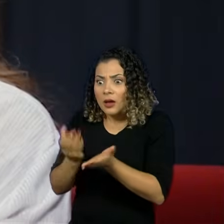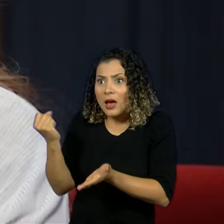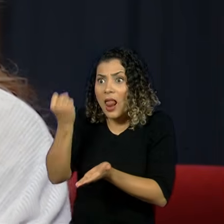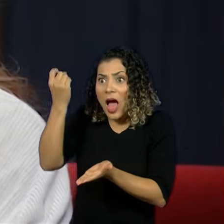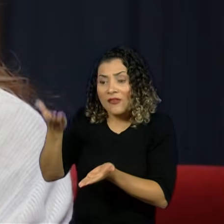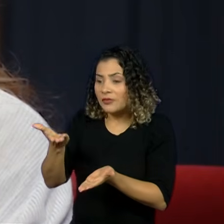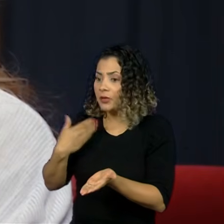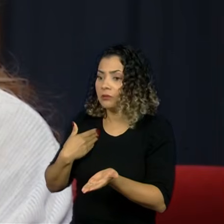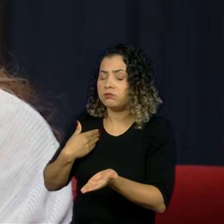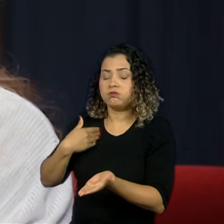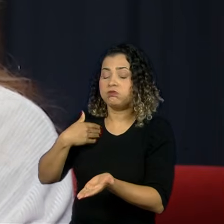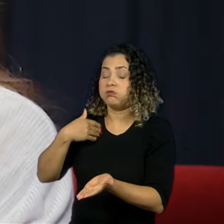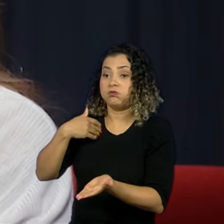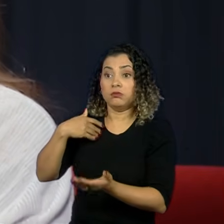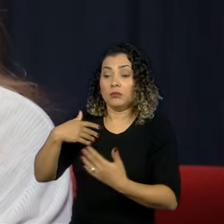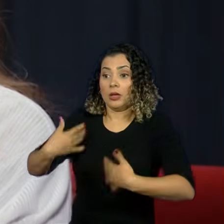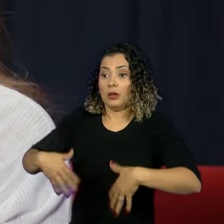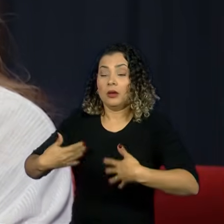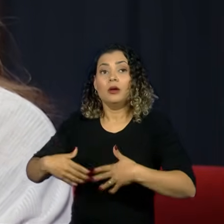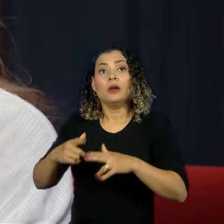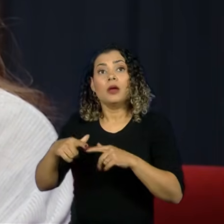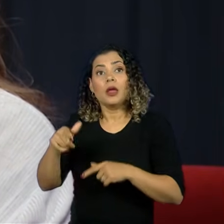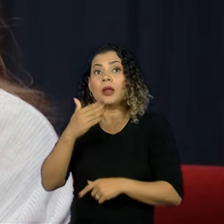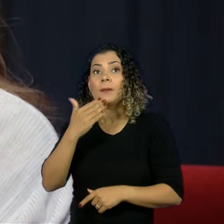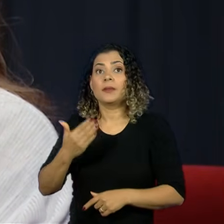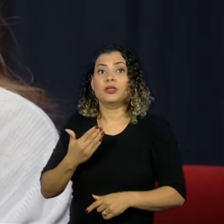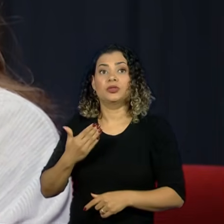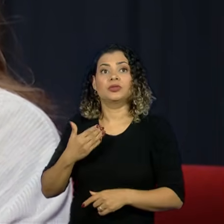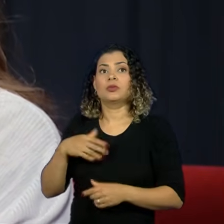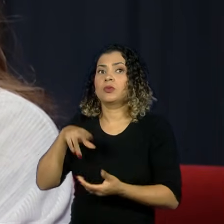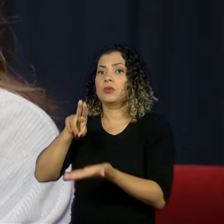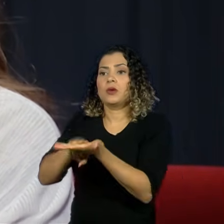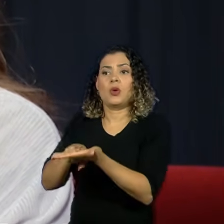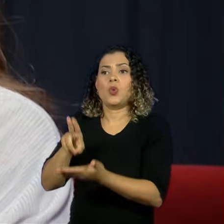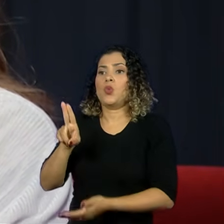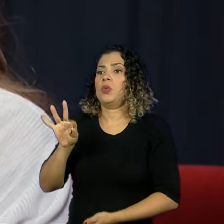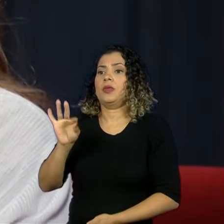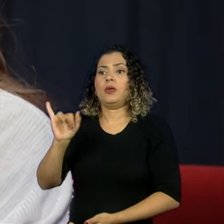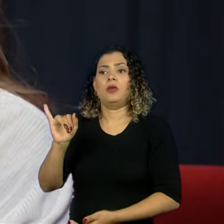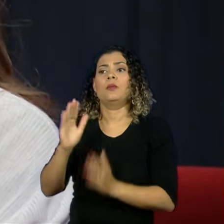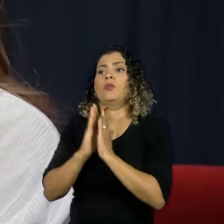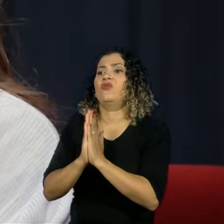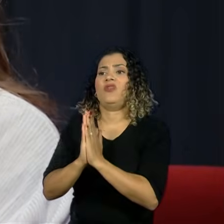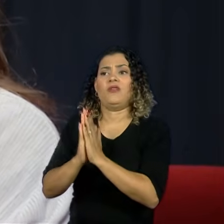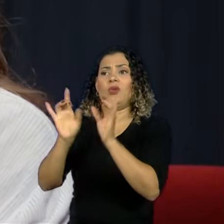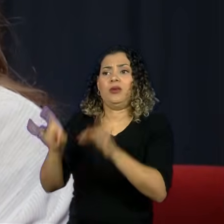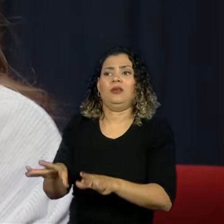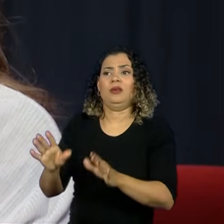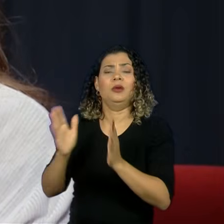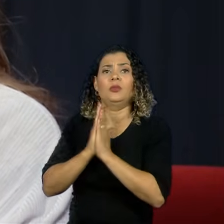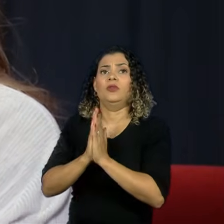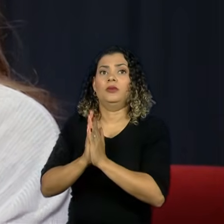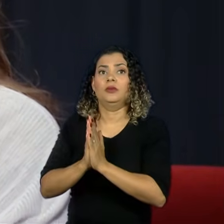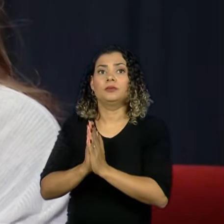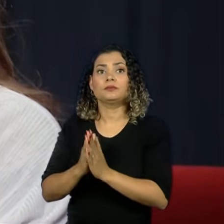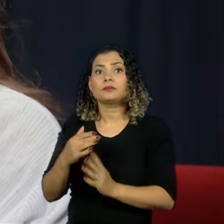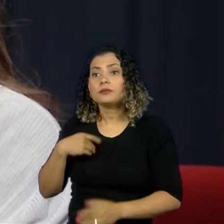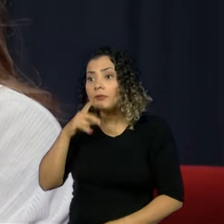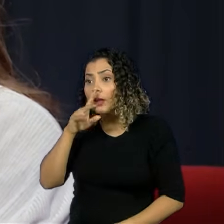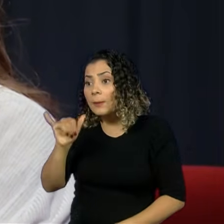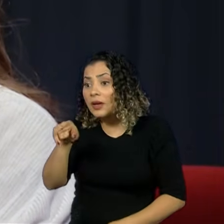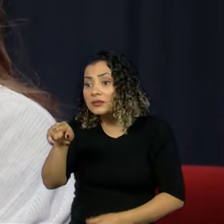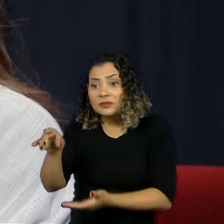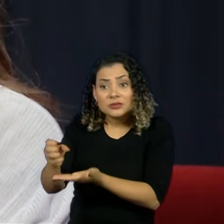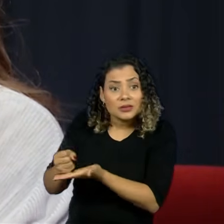grave até ele falecer. E ele pediu para sair da UTI. Ele pediu, por favor, me tira daqui. Eu falei, pai, se eu tirar